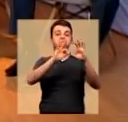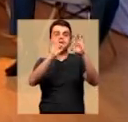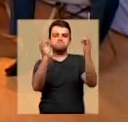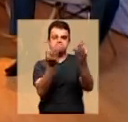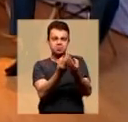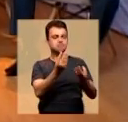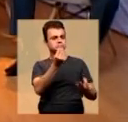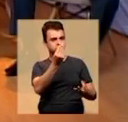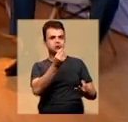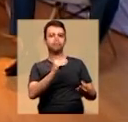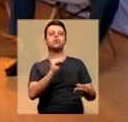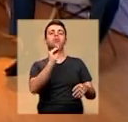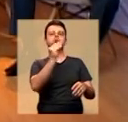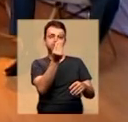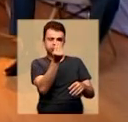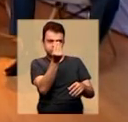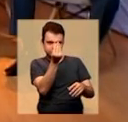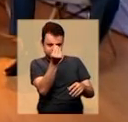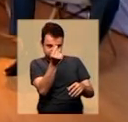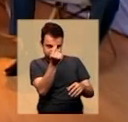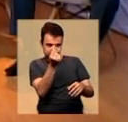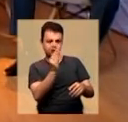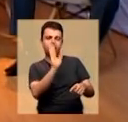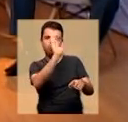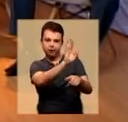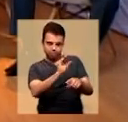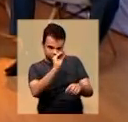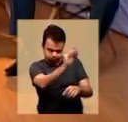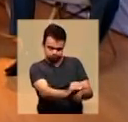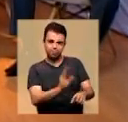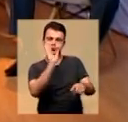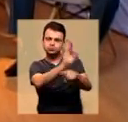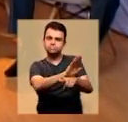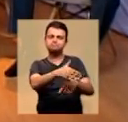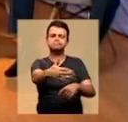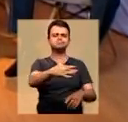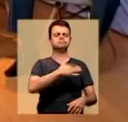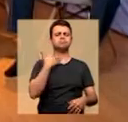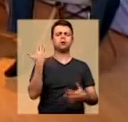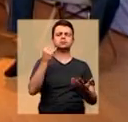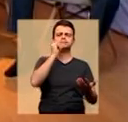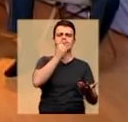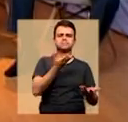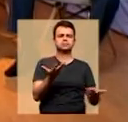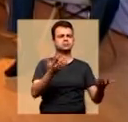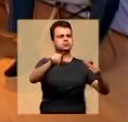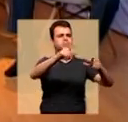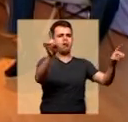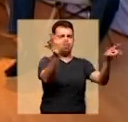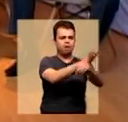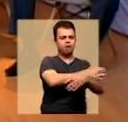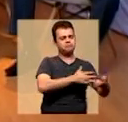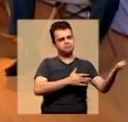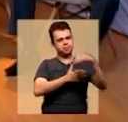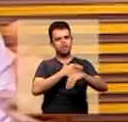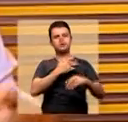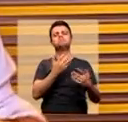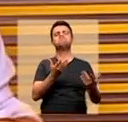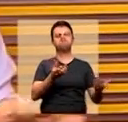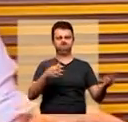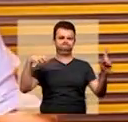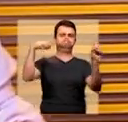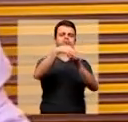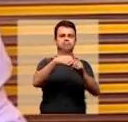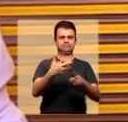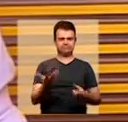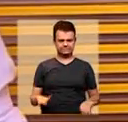arrimo da família, mas ajuda muito com Sim. dinheiro em casa. E ele morre voltando do trabalho ou indo para o